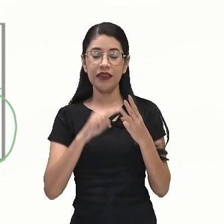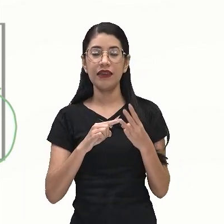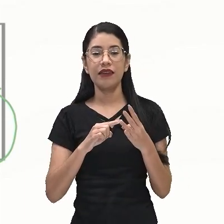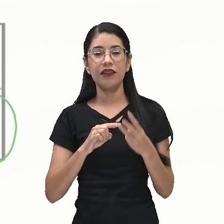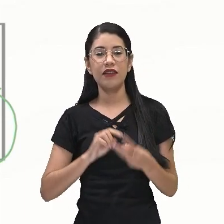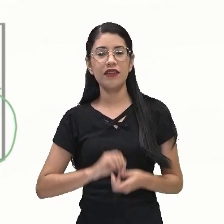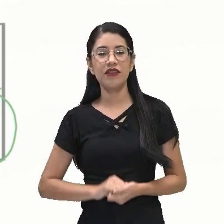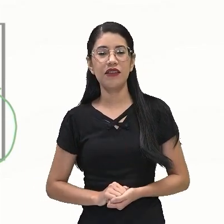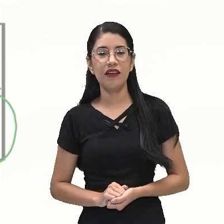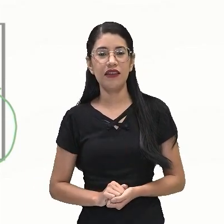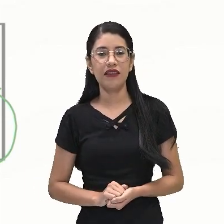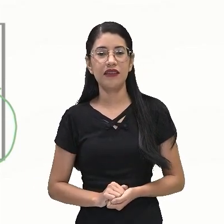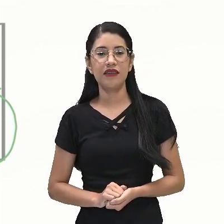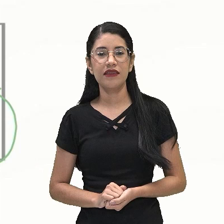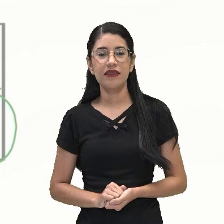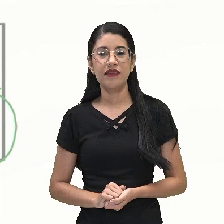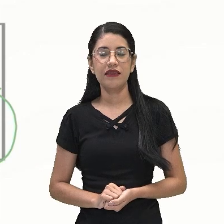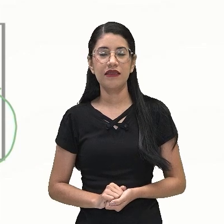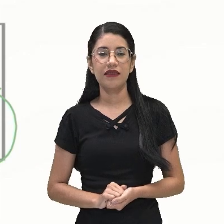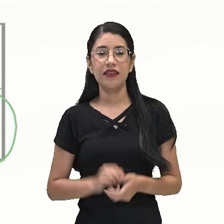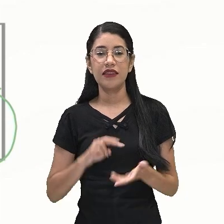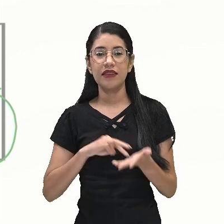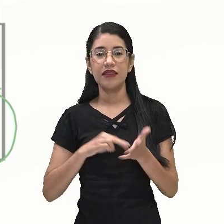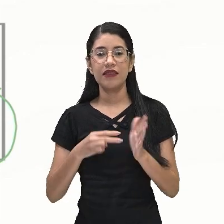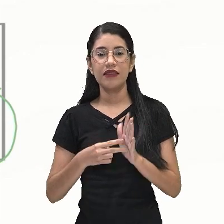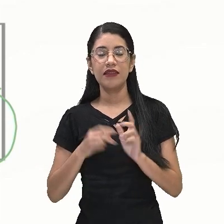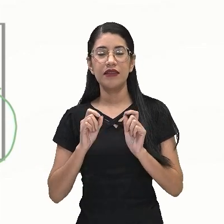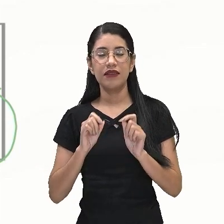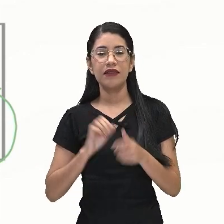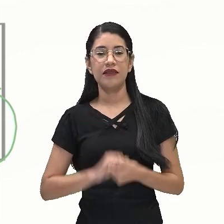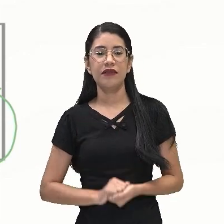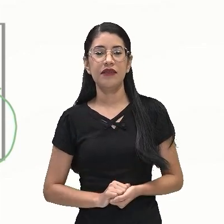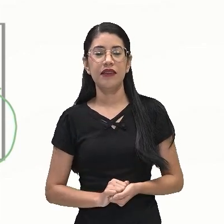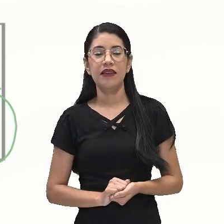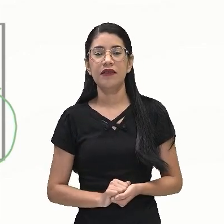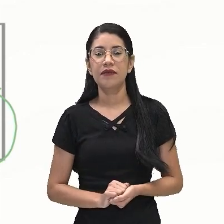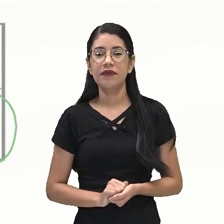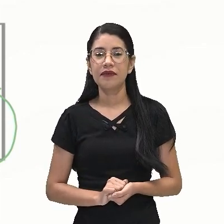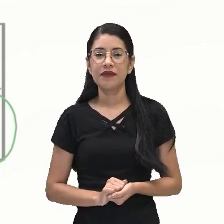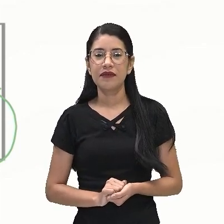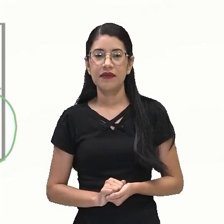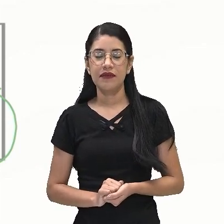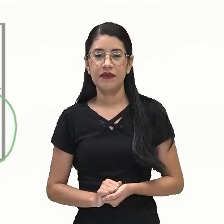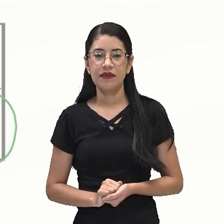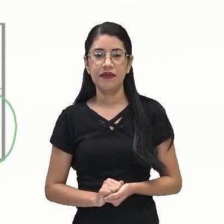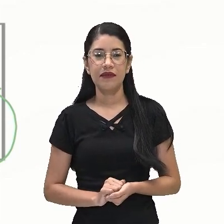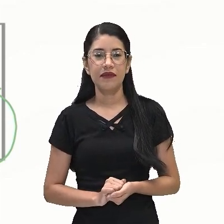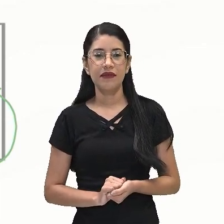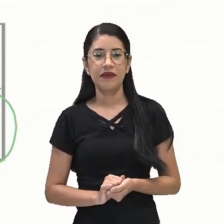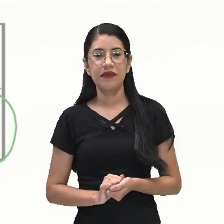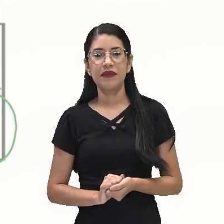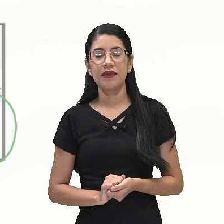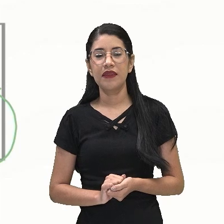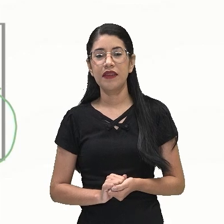incógnitas, certo? O que significa que nós temos 3 equações, tá? Nós temos aqui a nossa